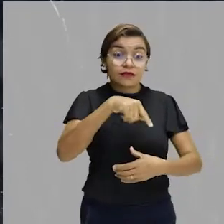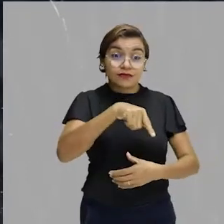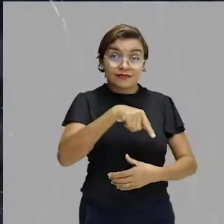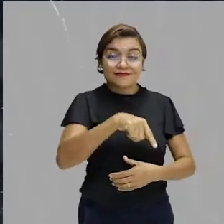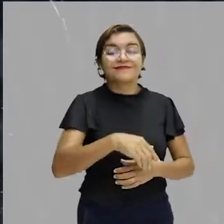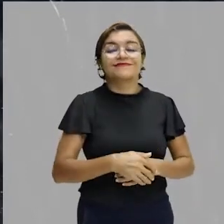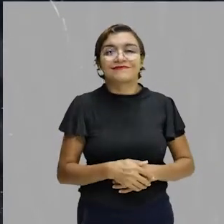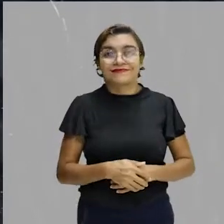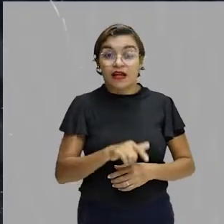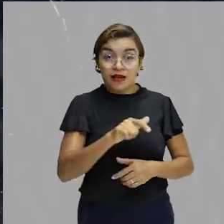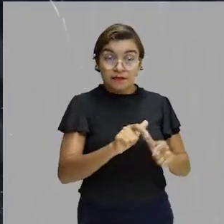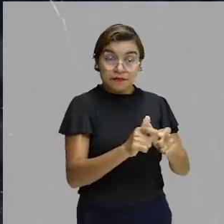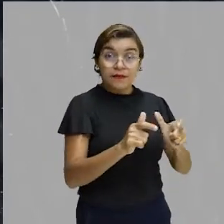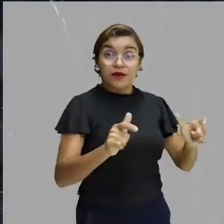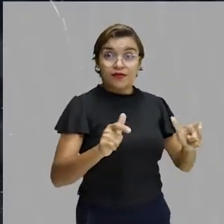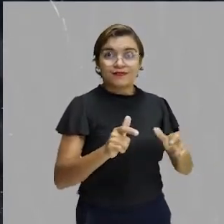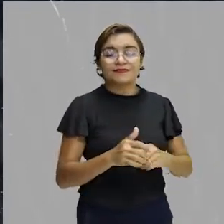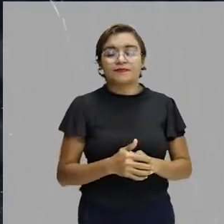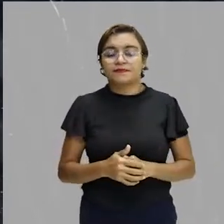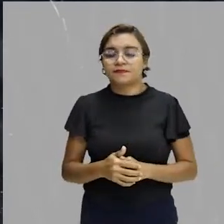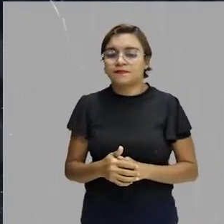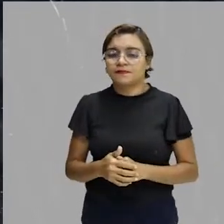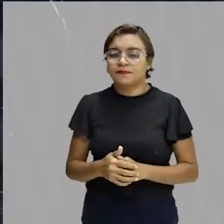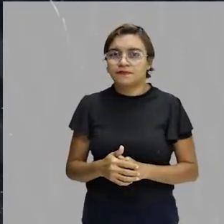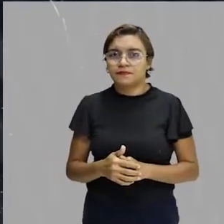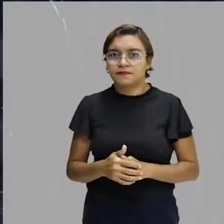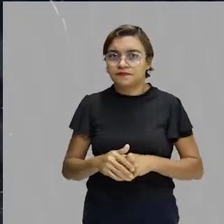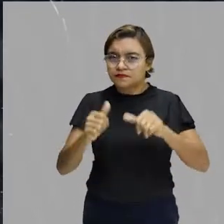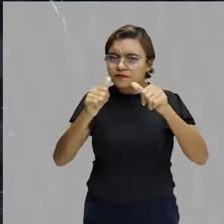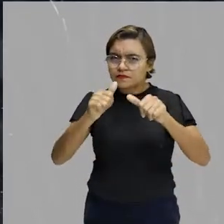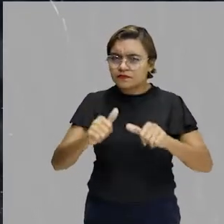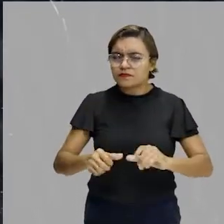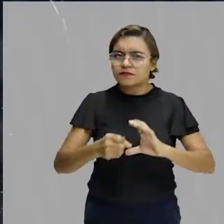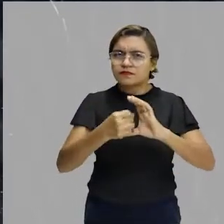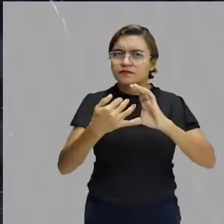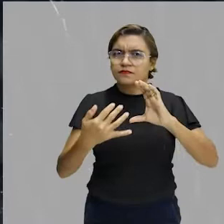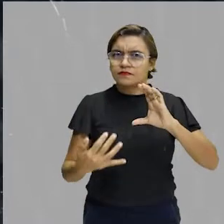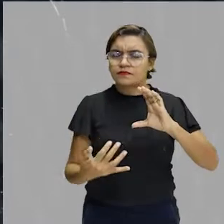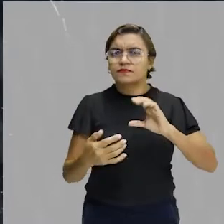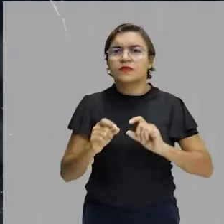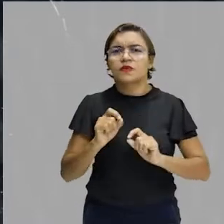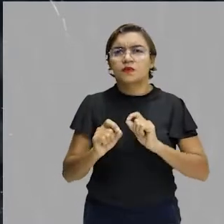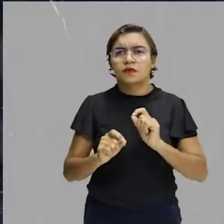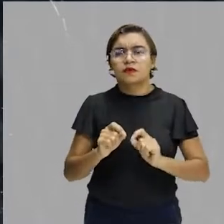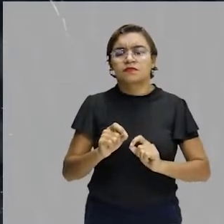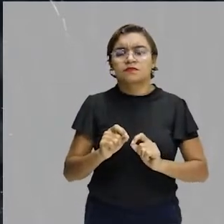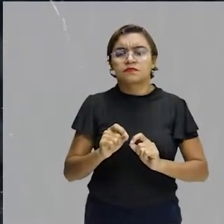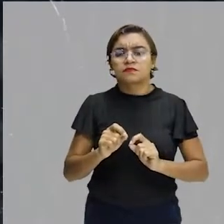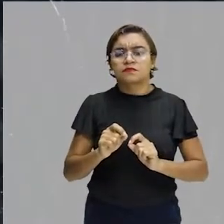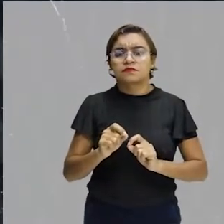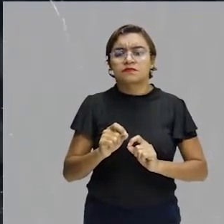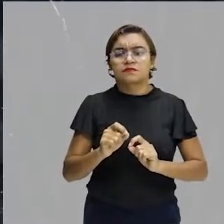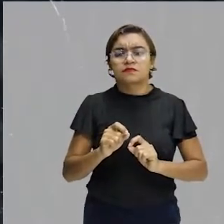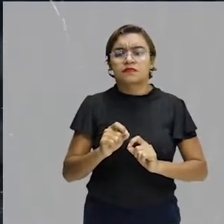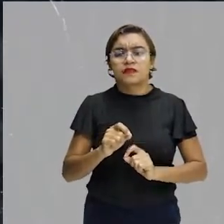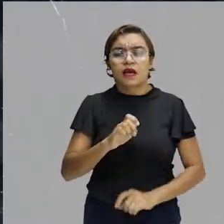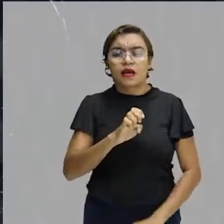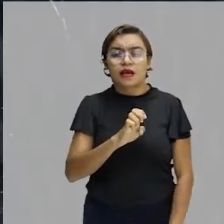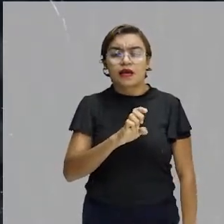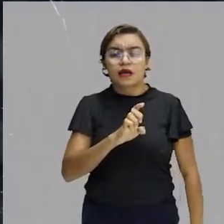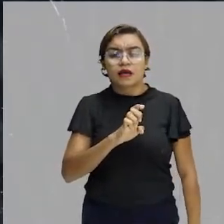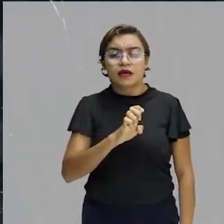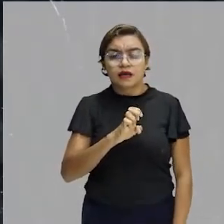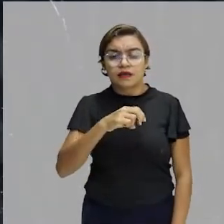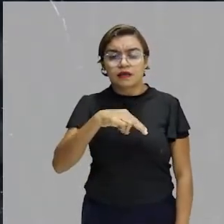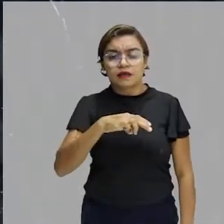é a maior. E aí vamos analisar as características da matriz energética brasileira. Muita atenção, galera. Tu vai